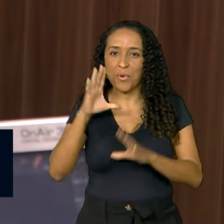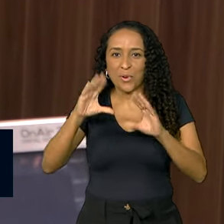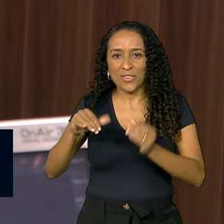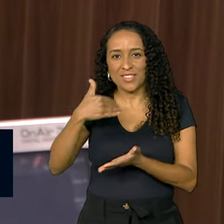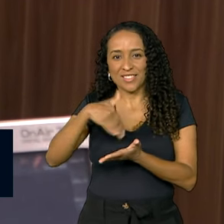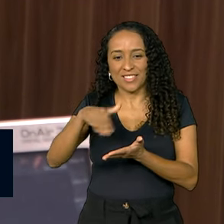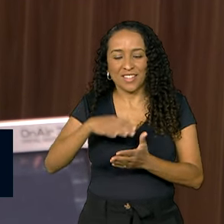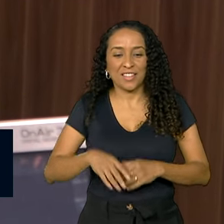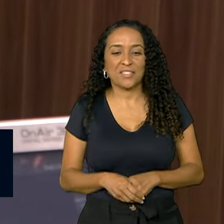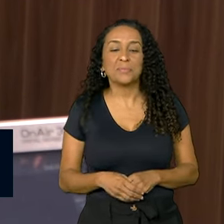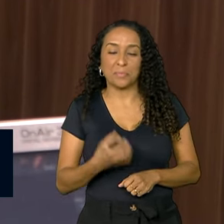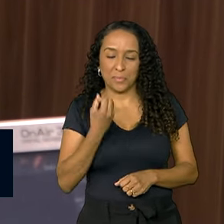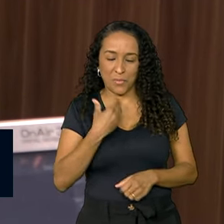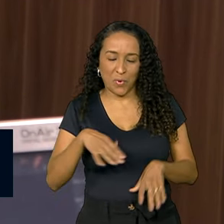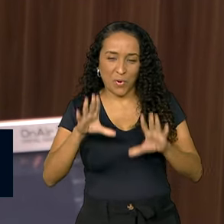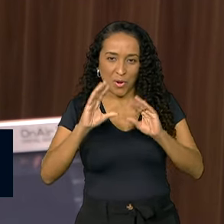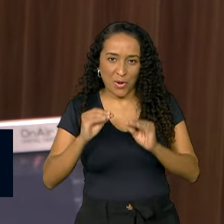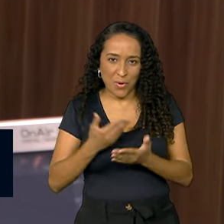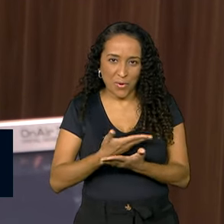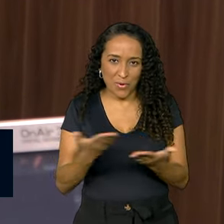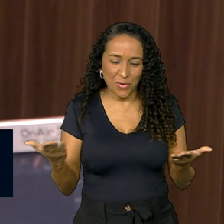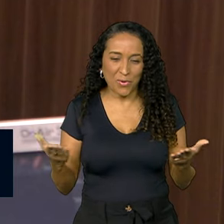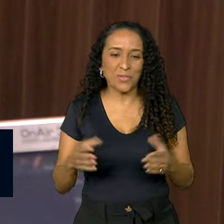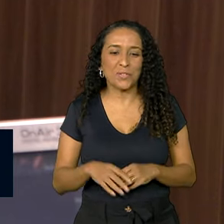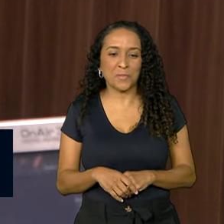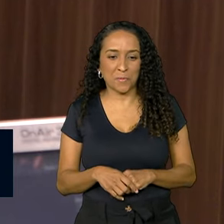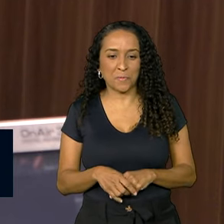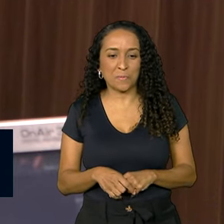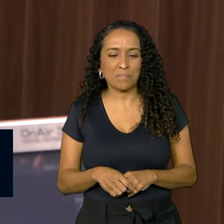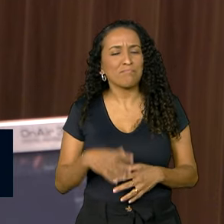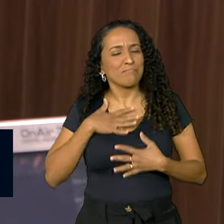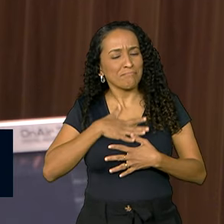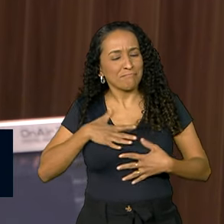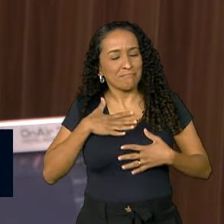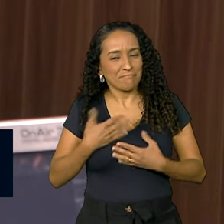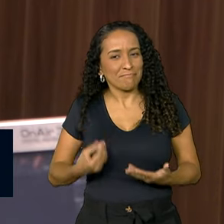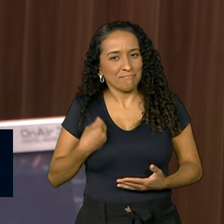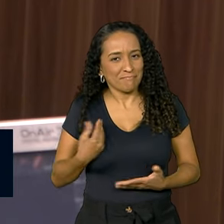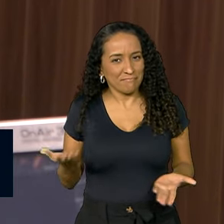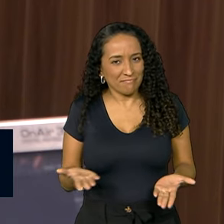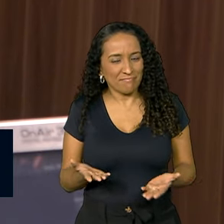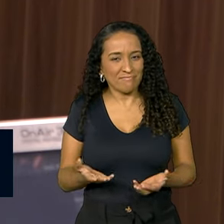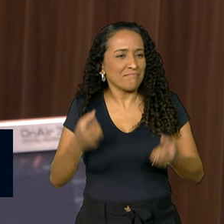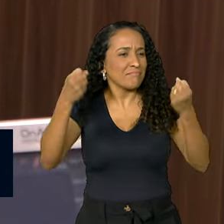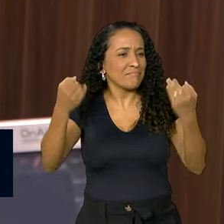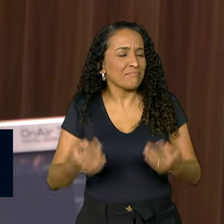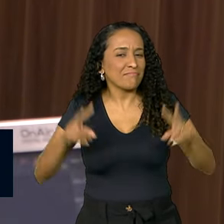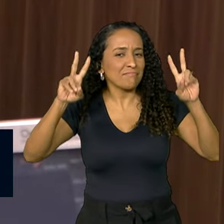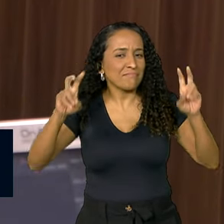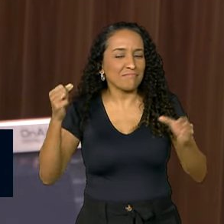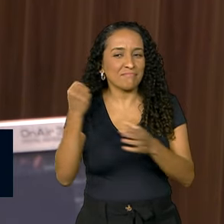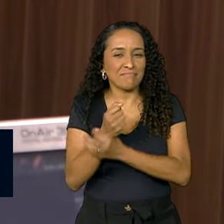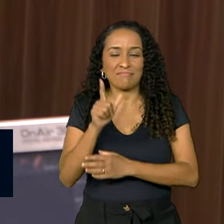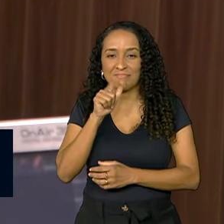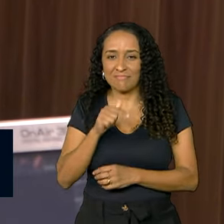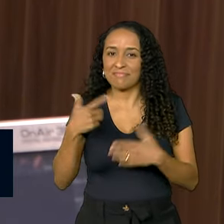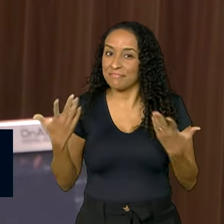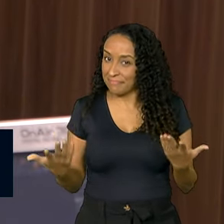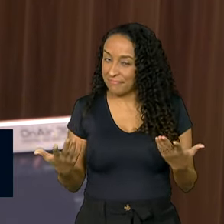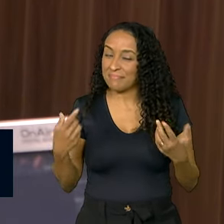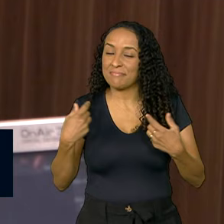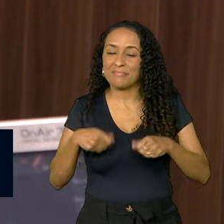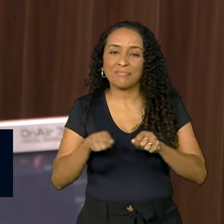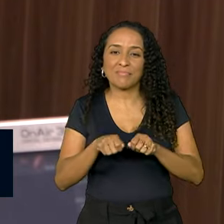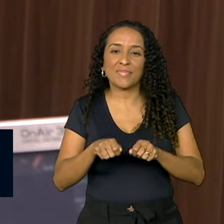secretário boa noite boa noite Luciano Boa noite mariana satisfação muito grande tá aqui falando de segurança hídrica e não dá para falar de segurança